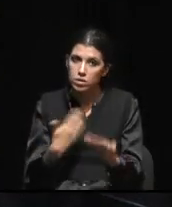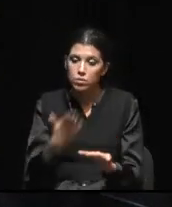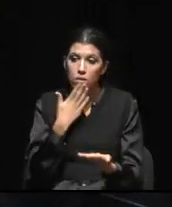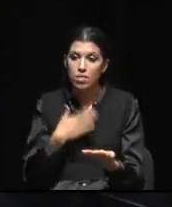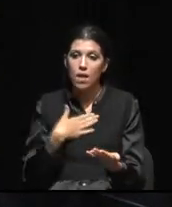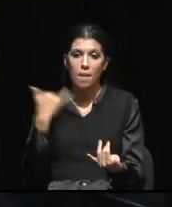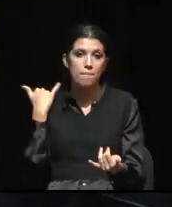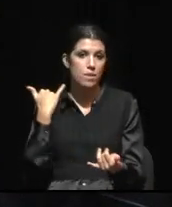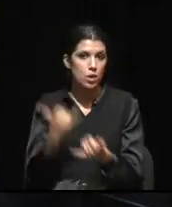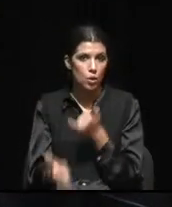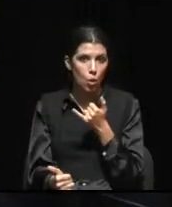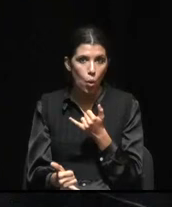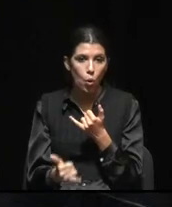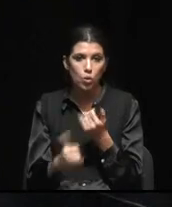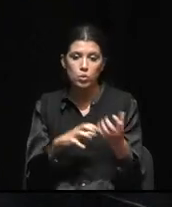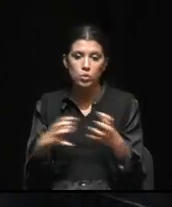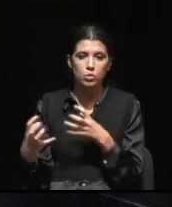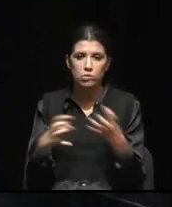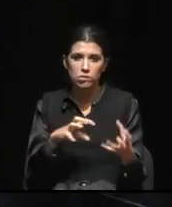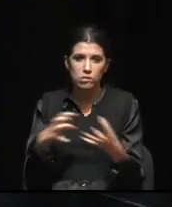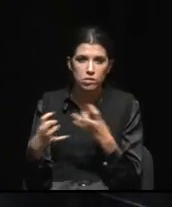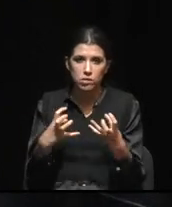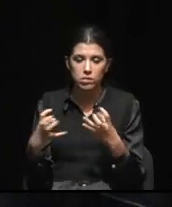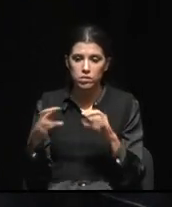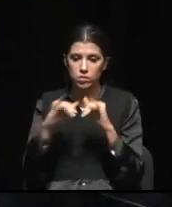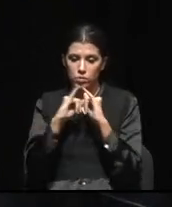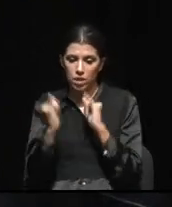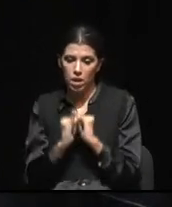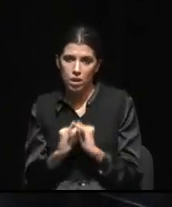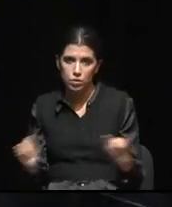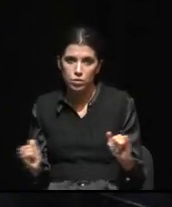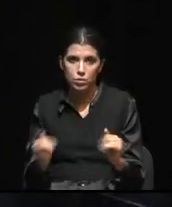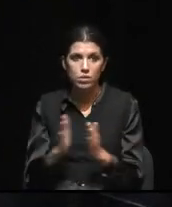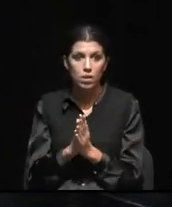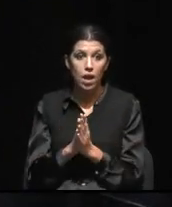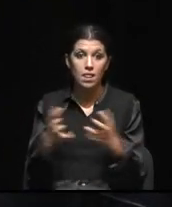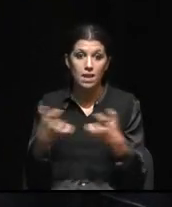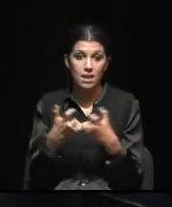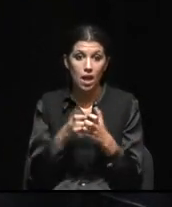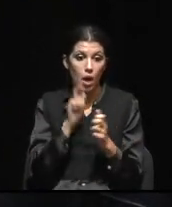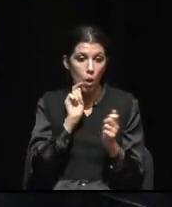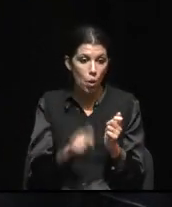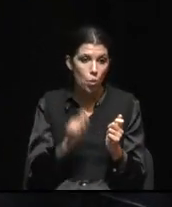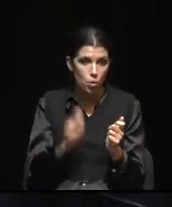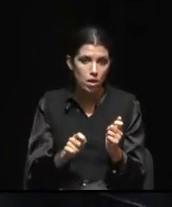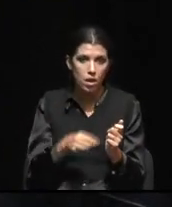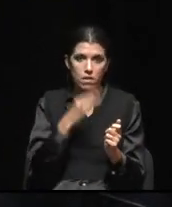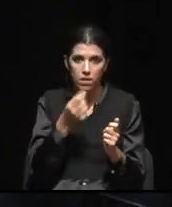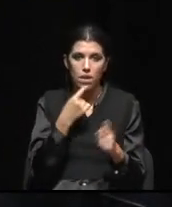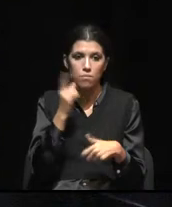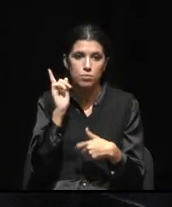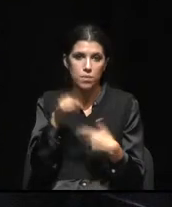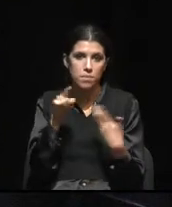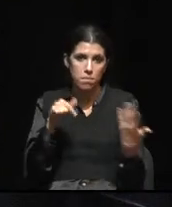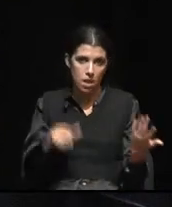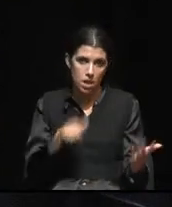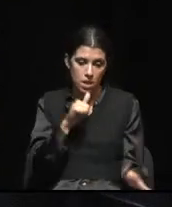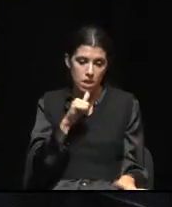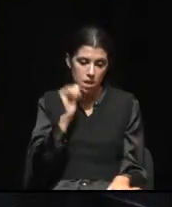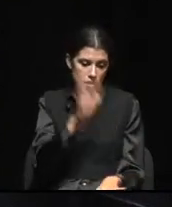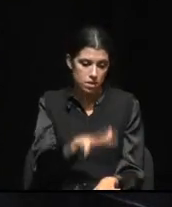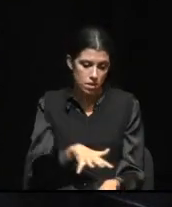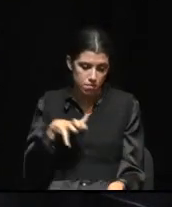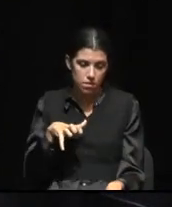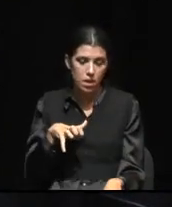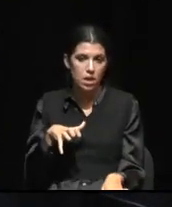perigoso aumento da tensão no plano internacional não só a guerra da Ucrânia que tanto já foi falada nesta Assembleia